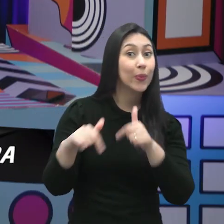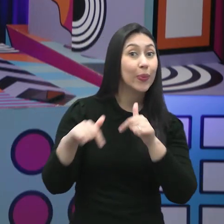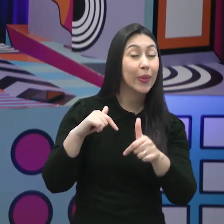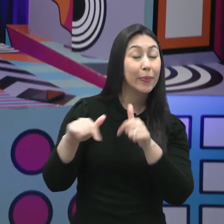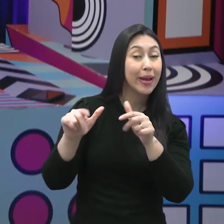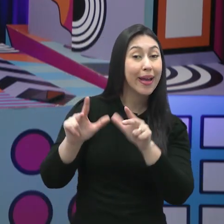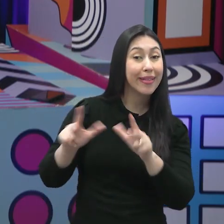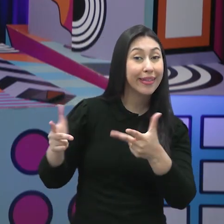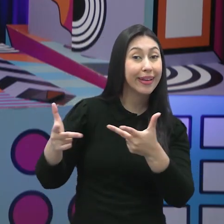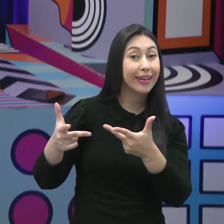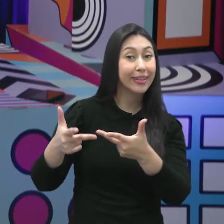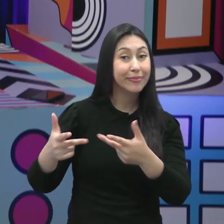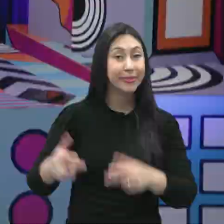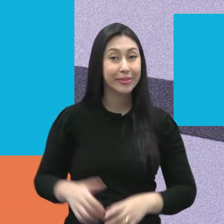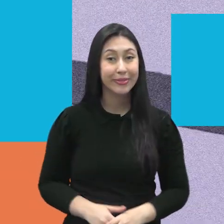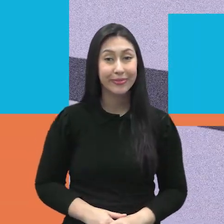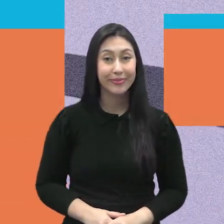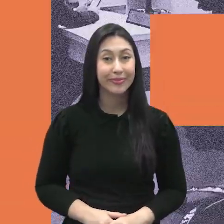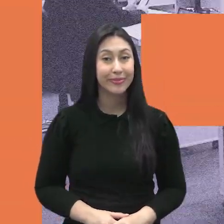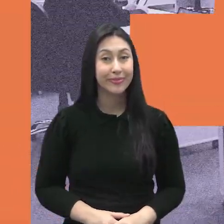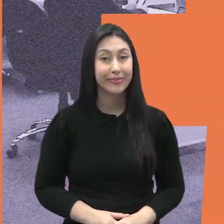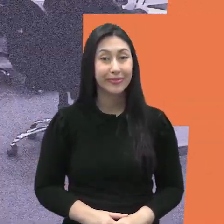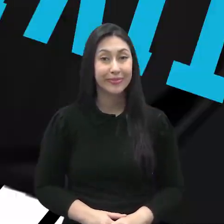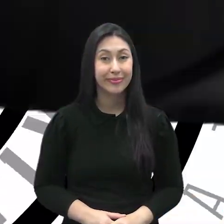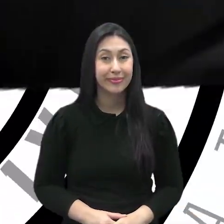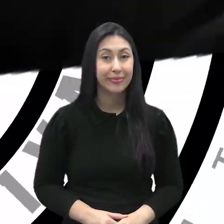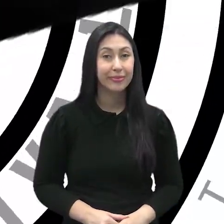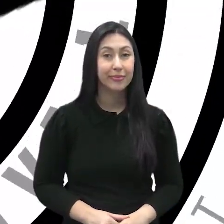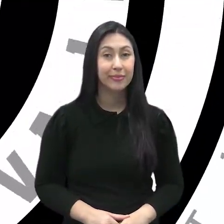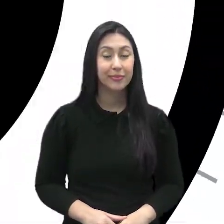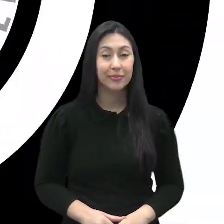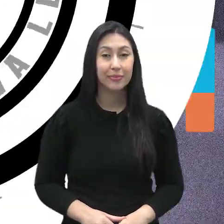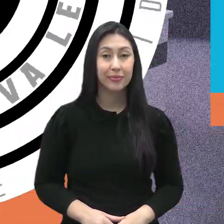rolando na Câmara Municipal.